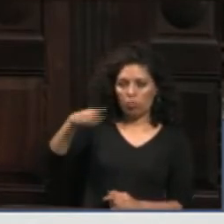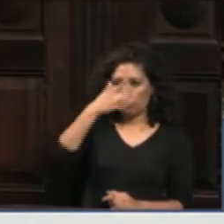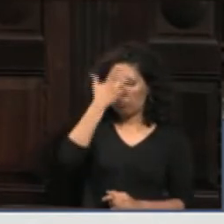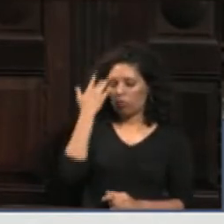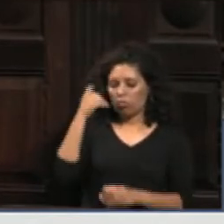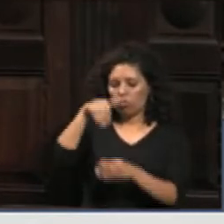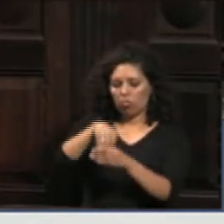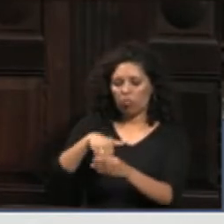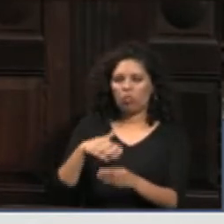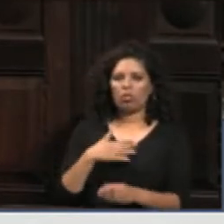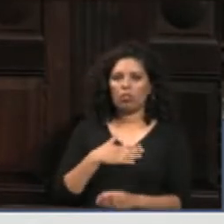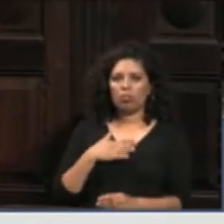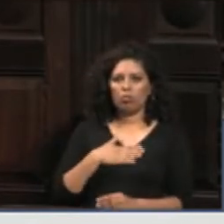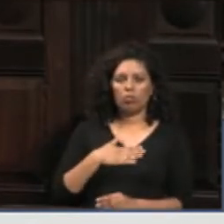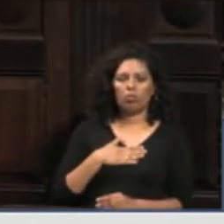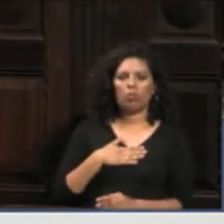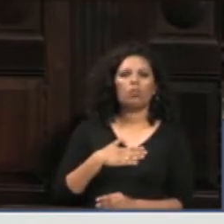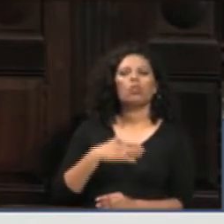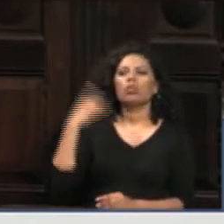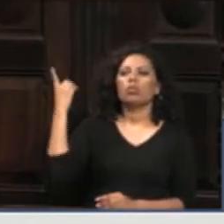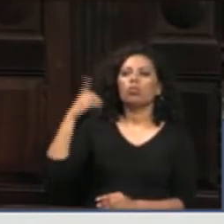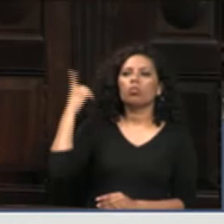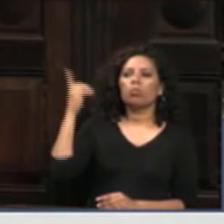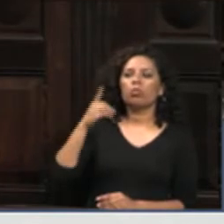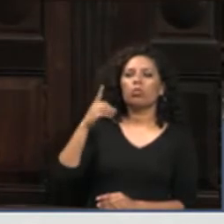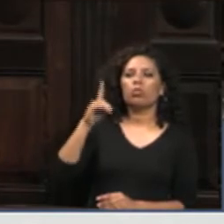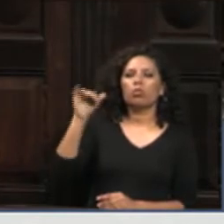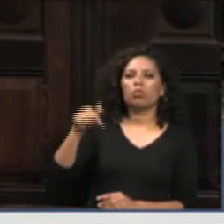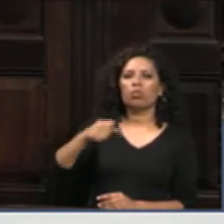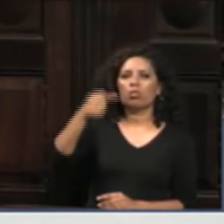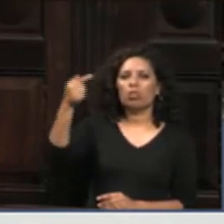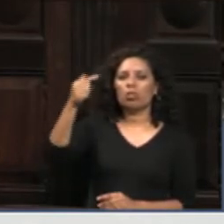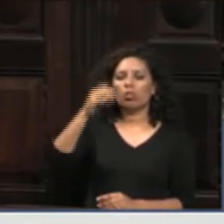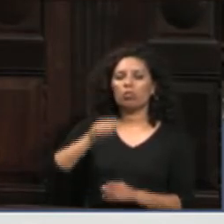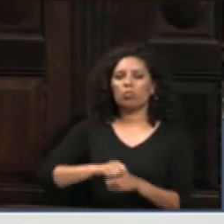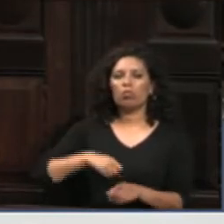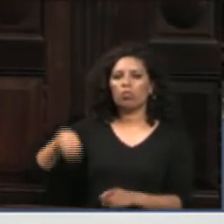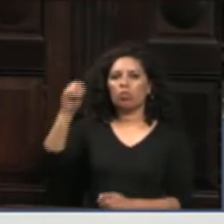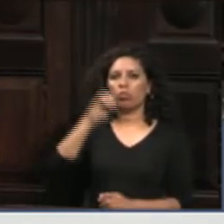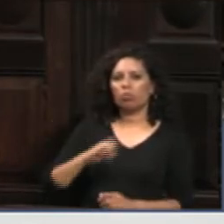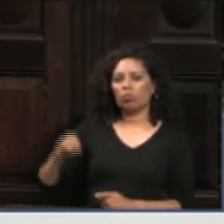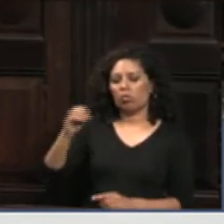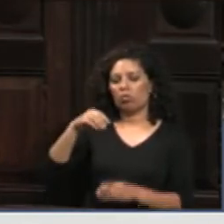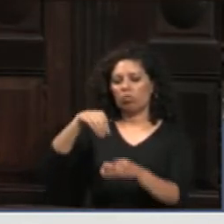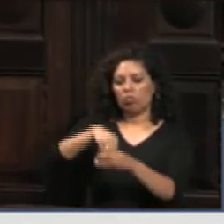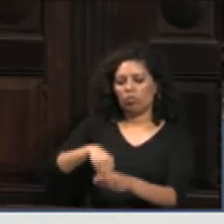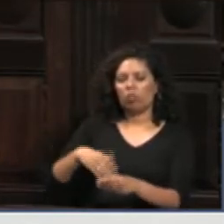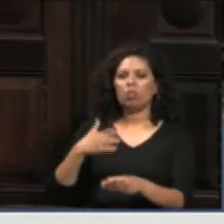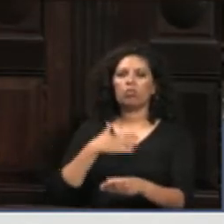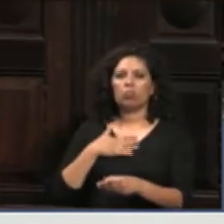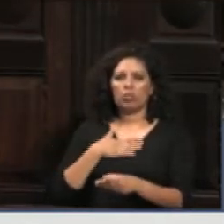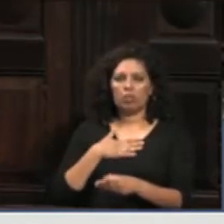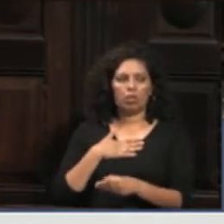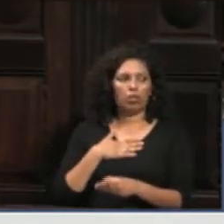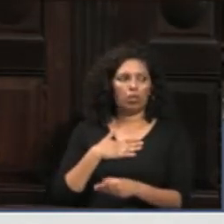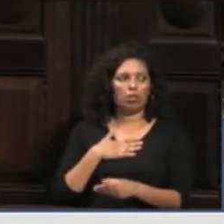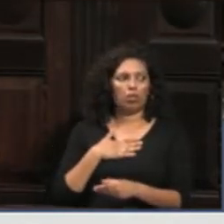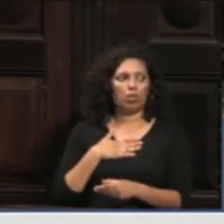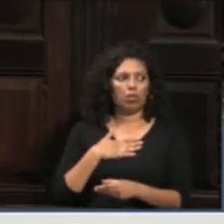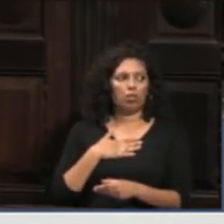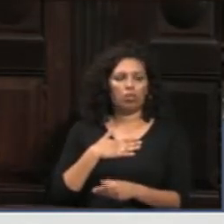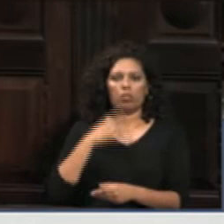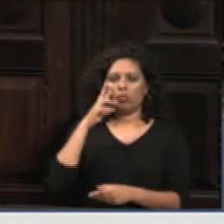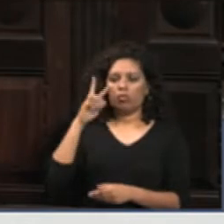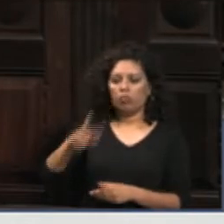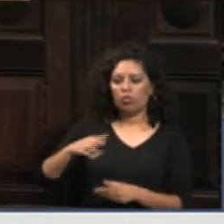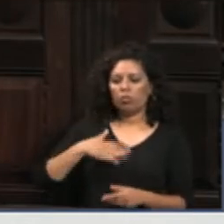de, no domingo, no dia 7 de outubro, me confiar um voto de confiança, um voto avaliando todo o nosso